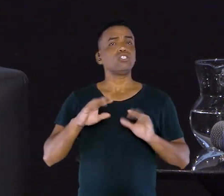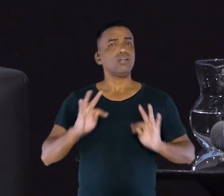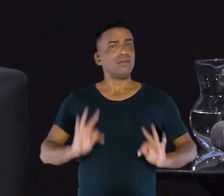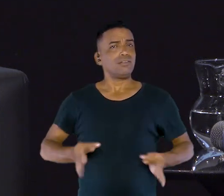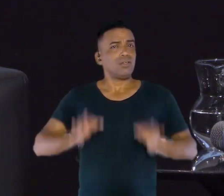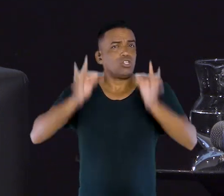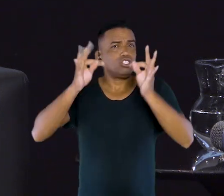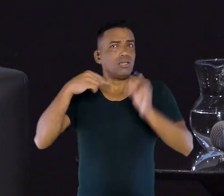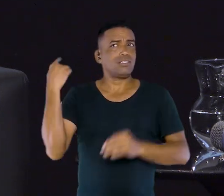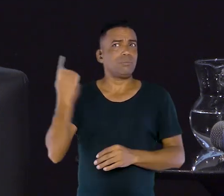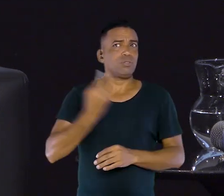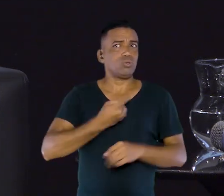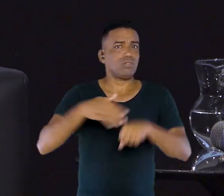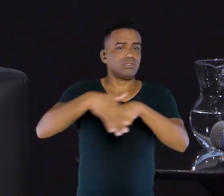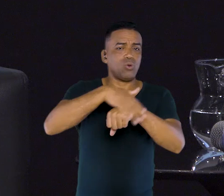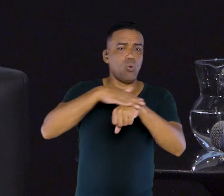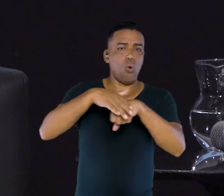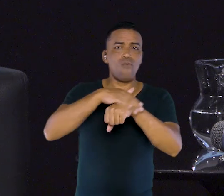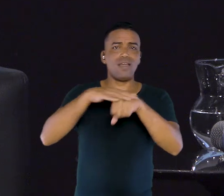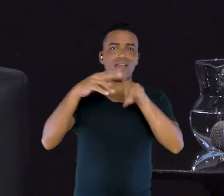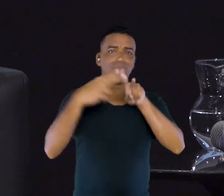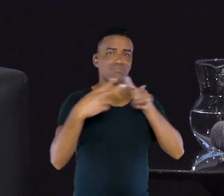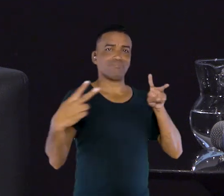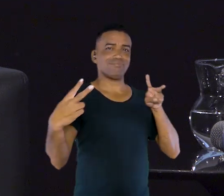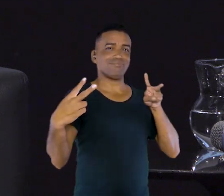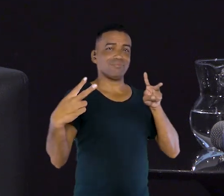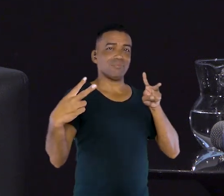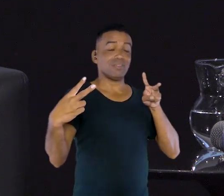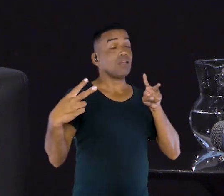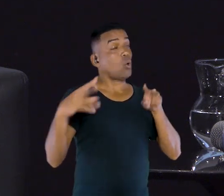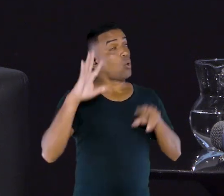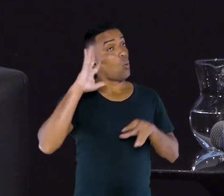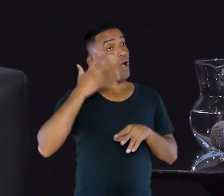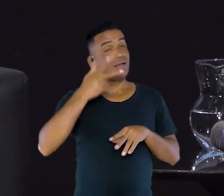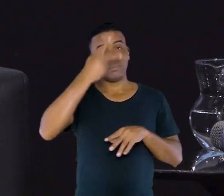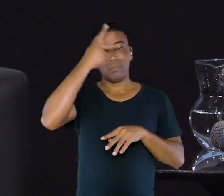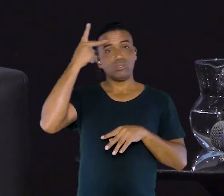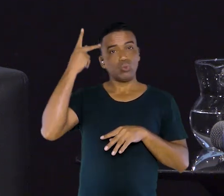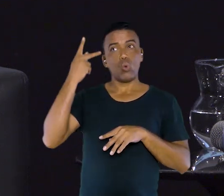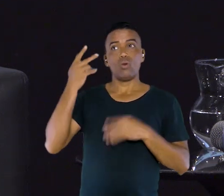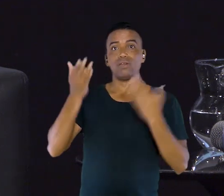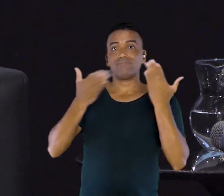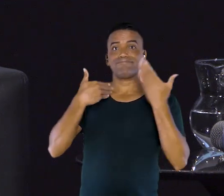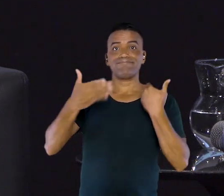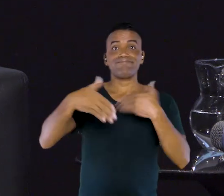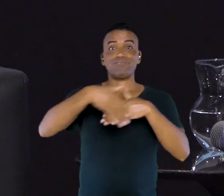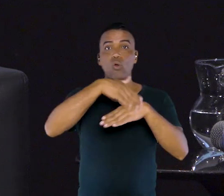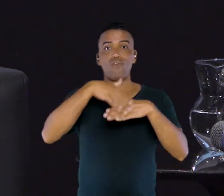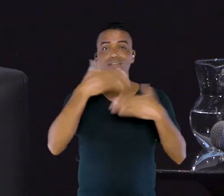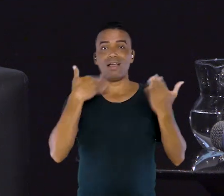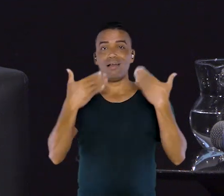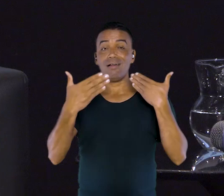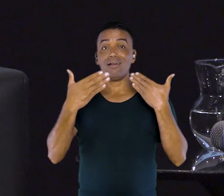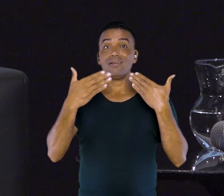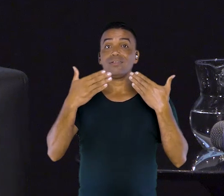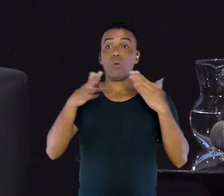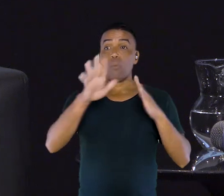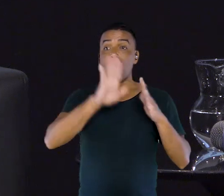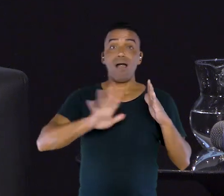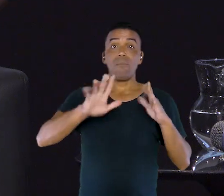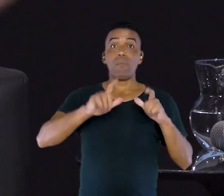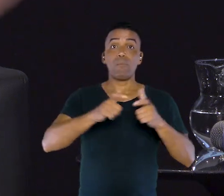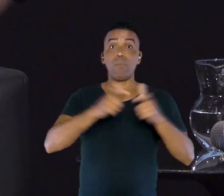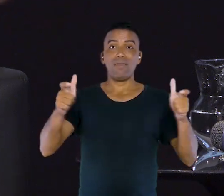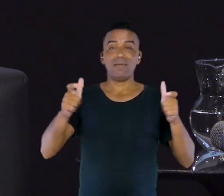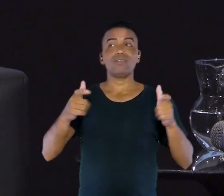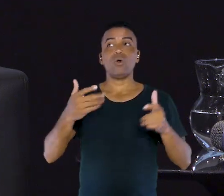que permitia que as pessoas começassem a conversar à distância. E eu acho que quem tinha alguma coisa para falar durante a pandemia encontrou um espaço para... né?